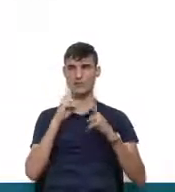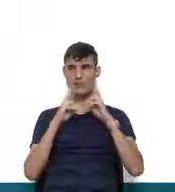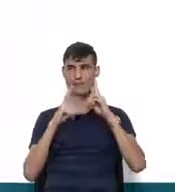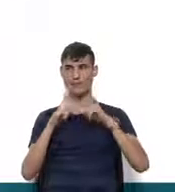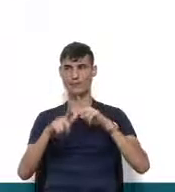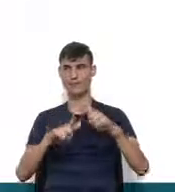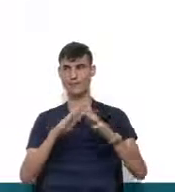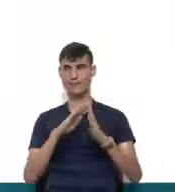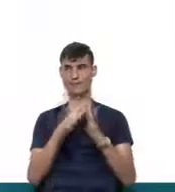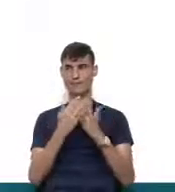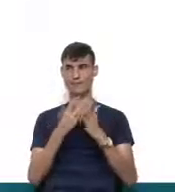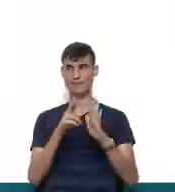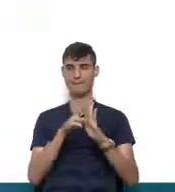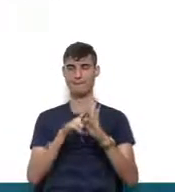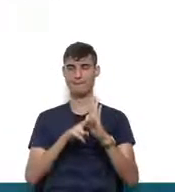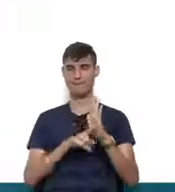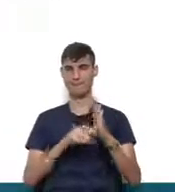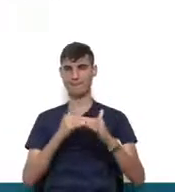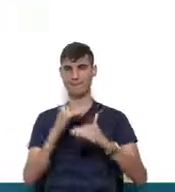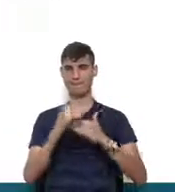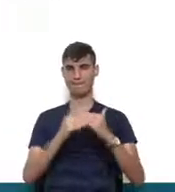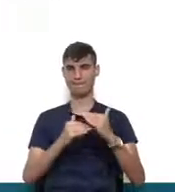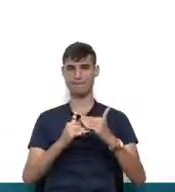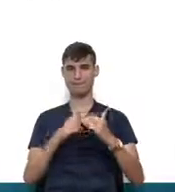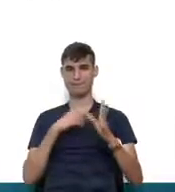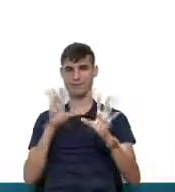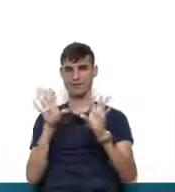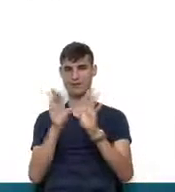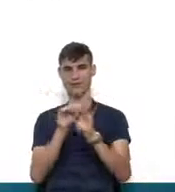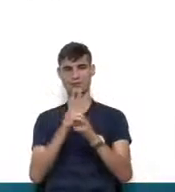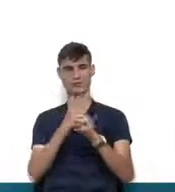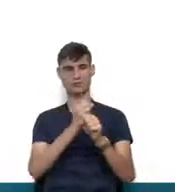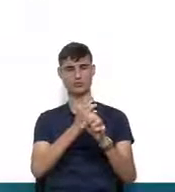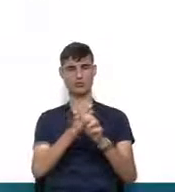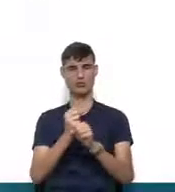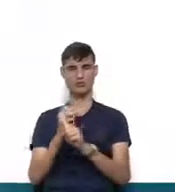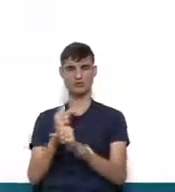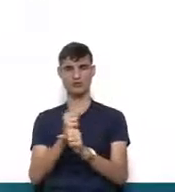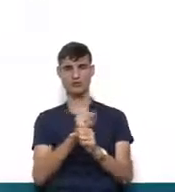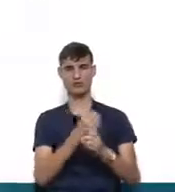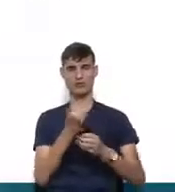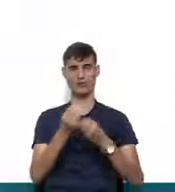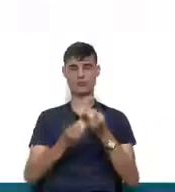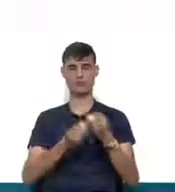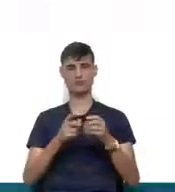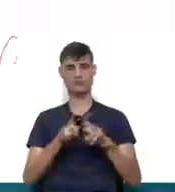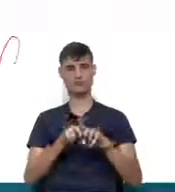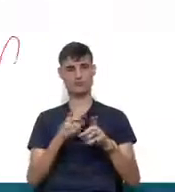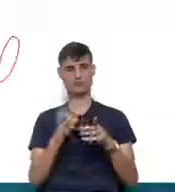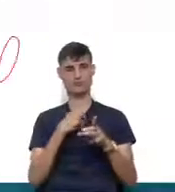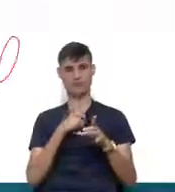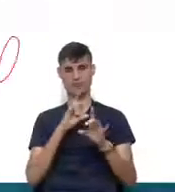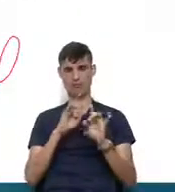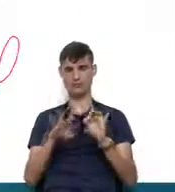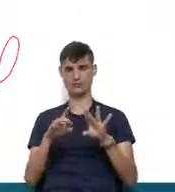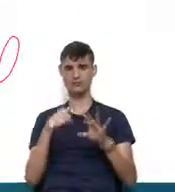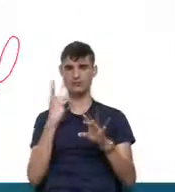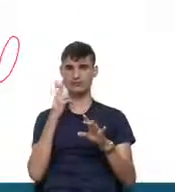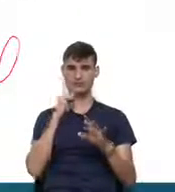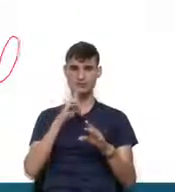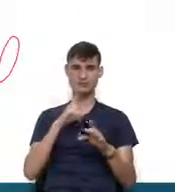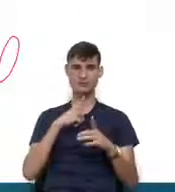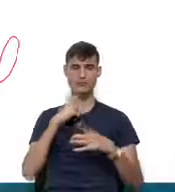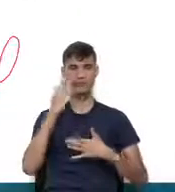trabalhar aí com a regra da cadeia, da soma, aqui aplicado a regra da cadeia e a regra da soma, para que a gente